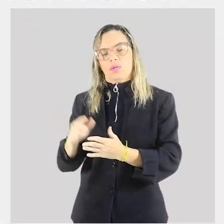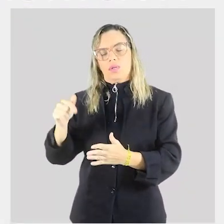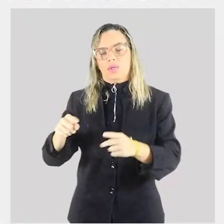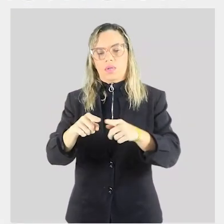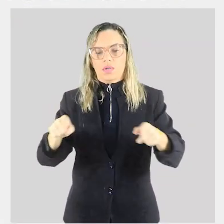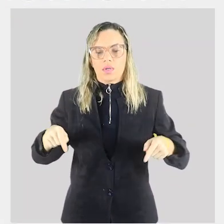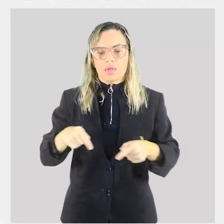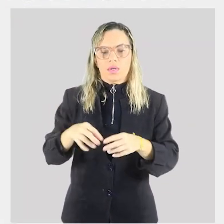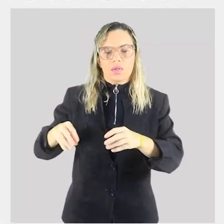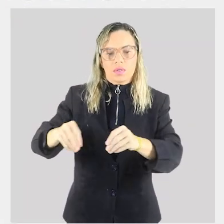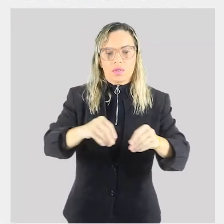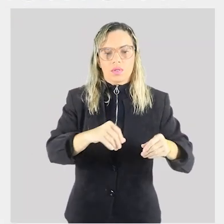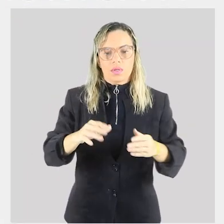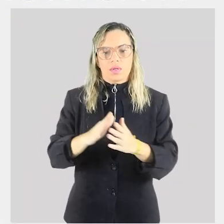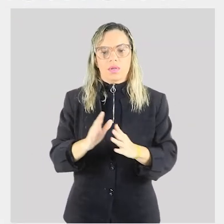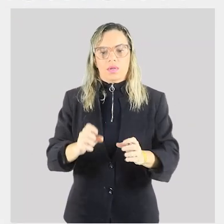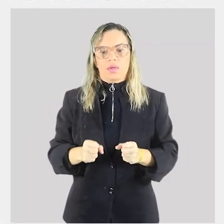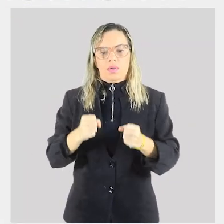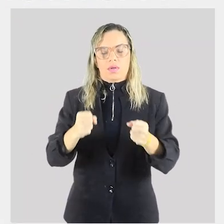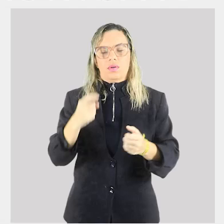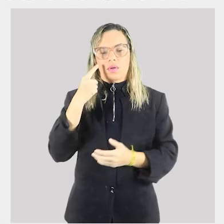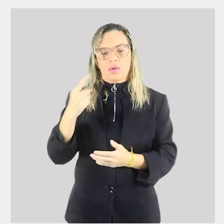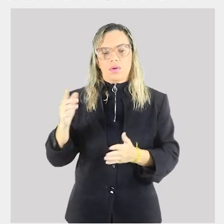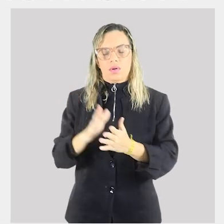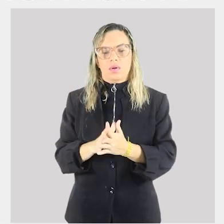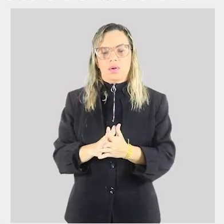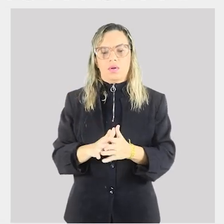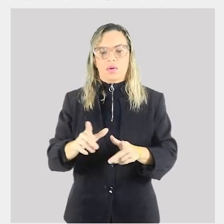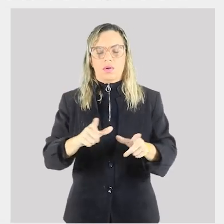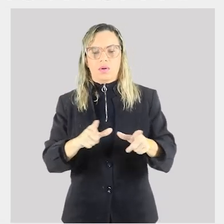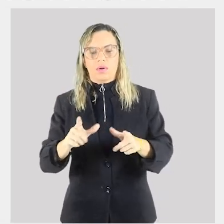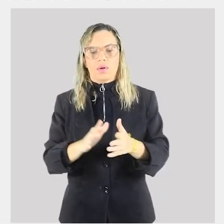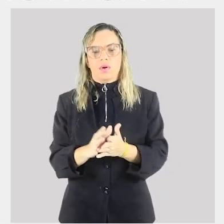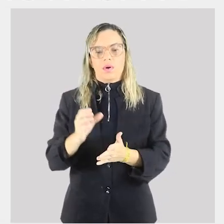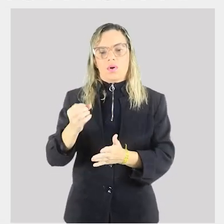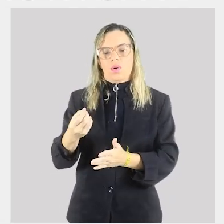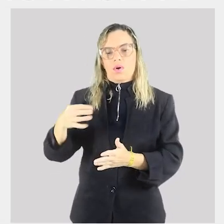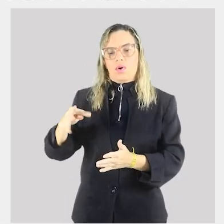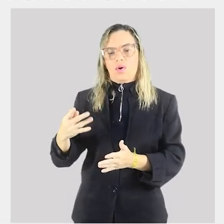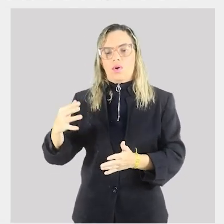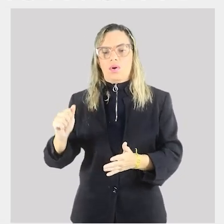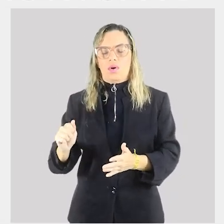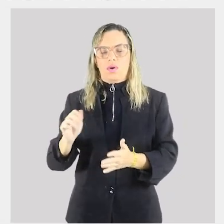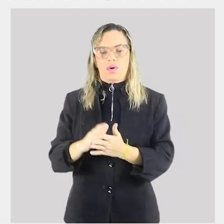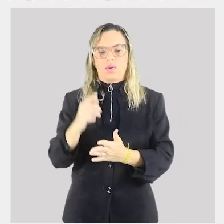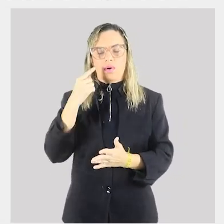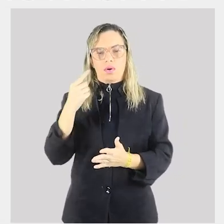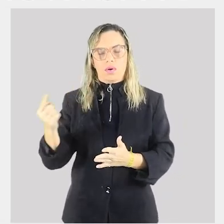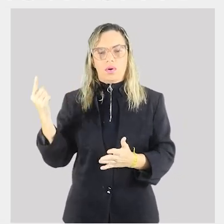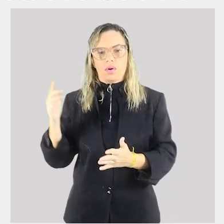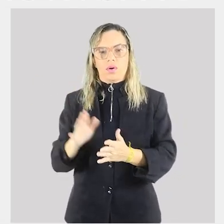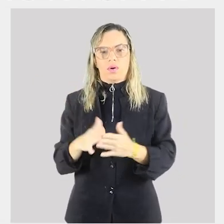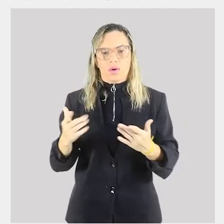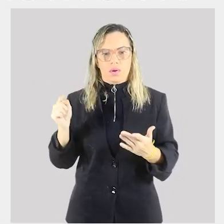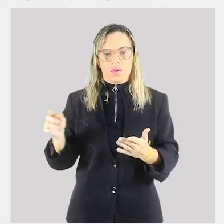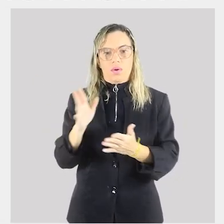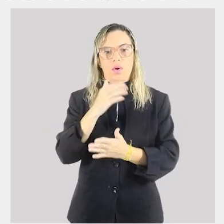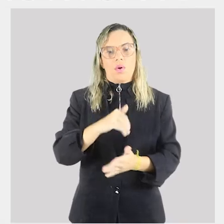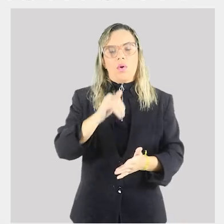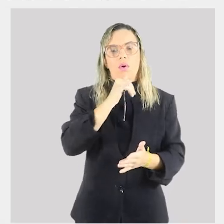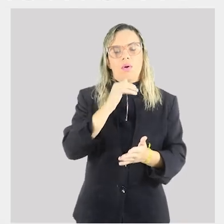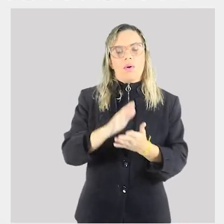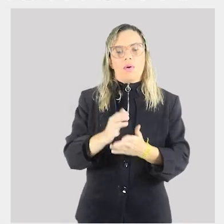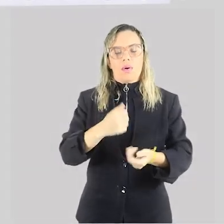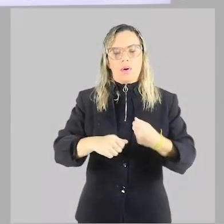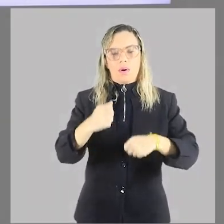É possível também a descentralização por serviços ou outorga. Aí, a administração, nesse caso, a administração